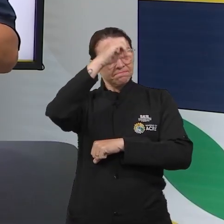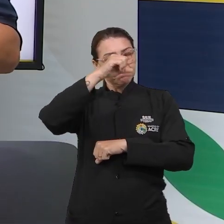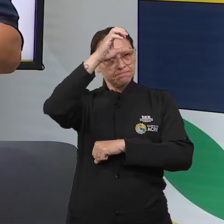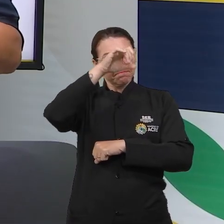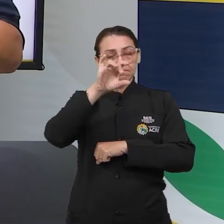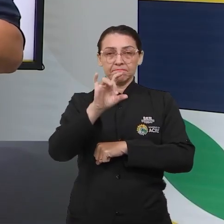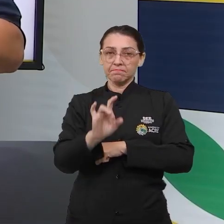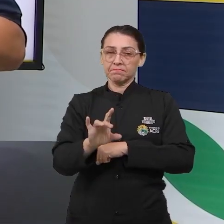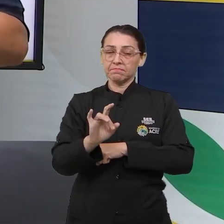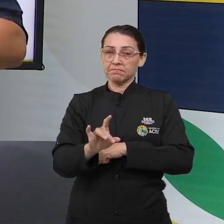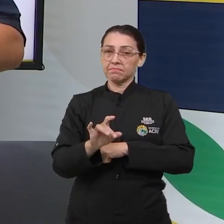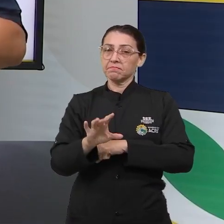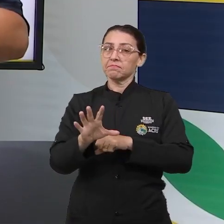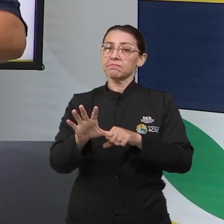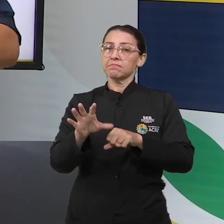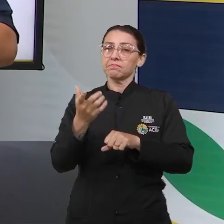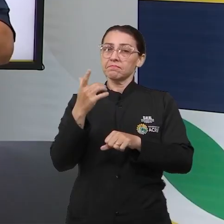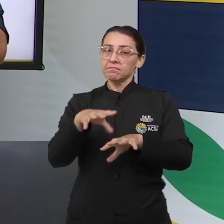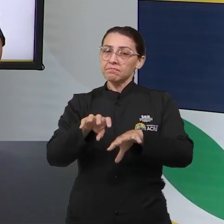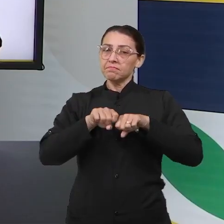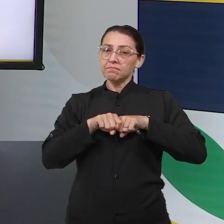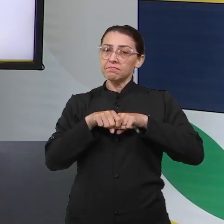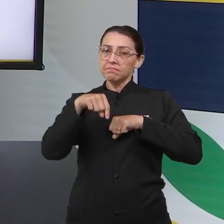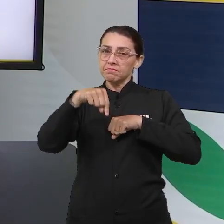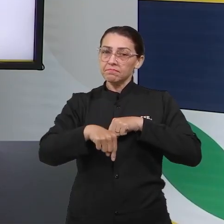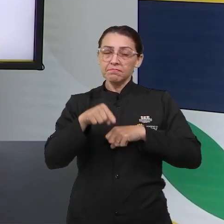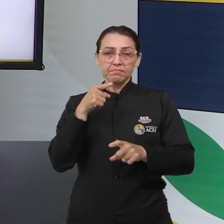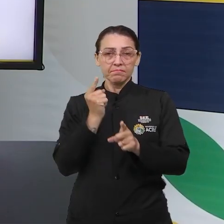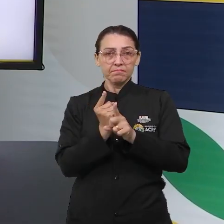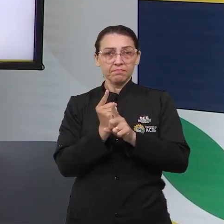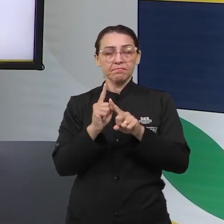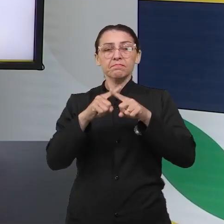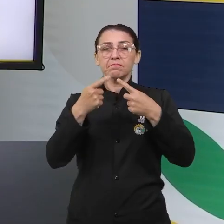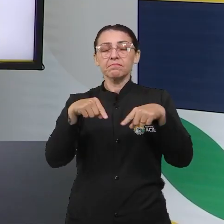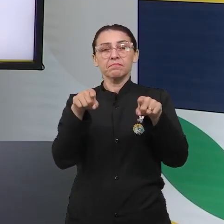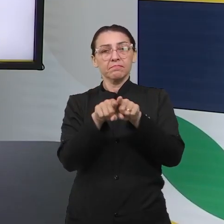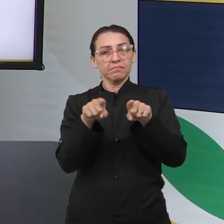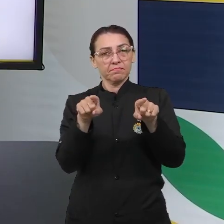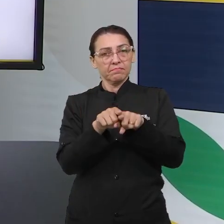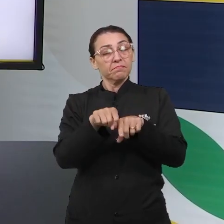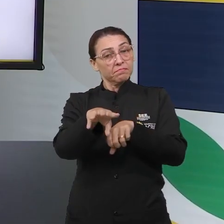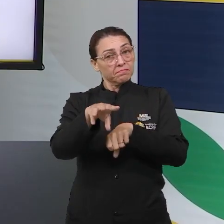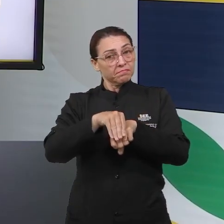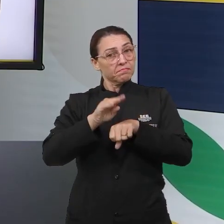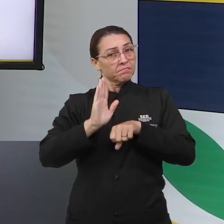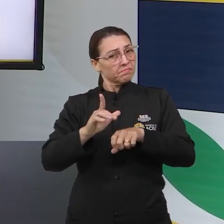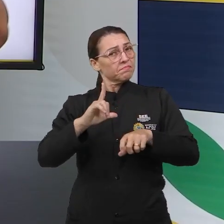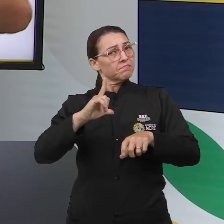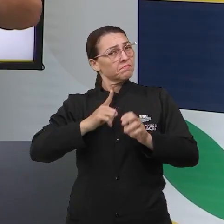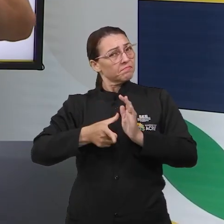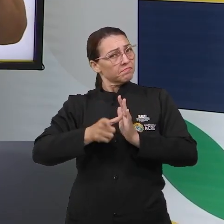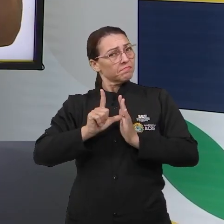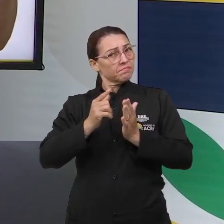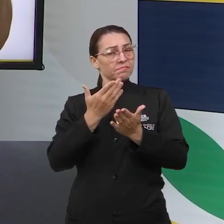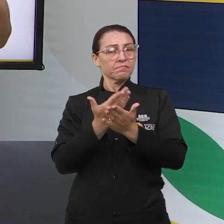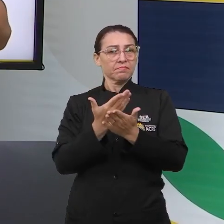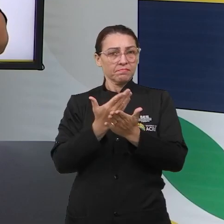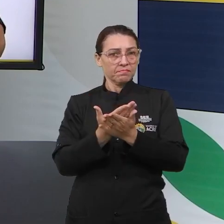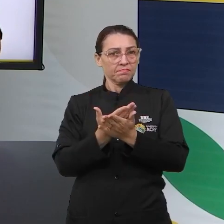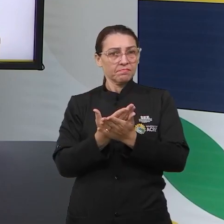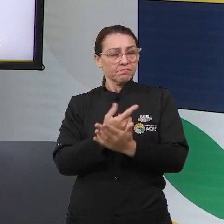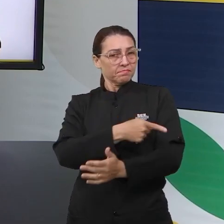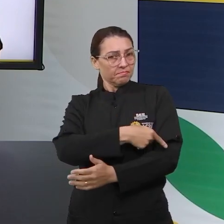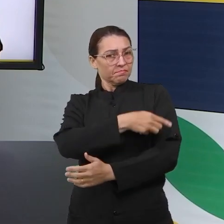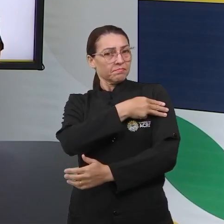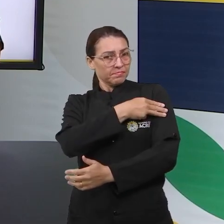só o conhecimento que você adquiriu aqui nesse nosso encontro, mas também o conhecimento que você já tinha desde lá do